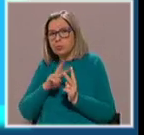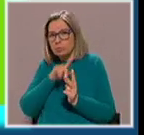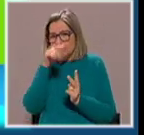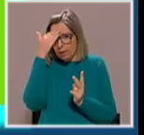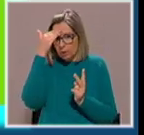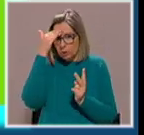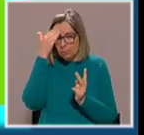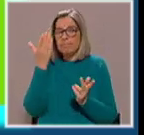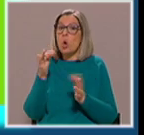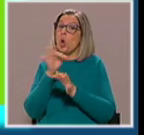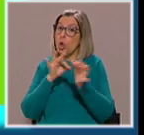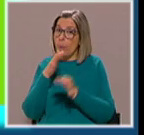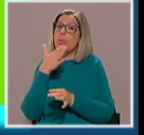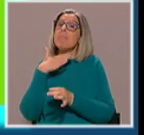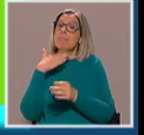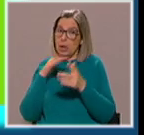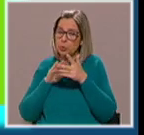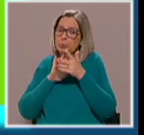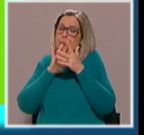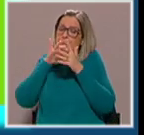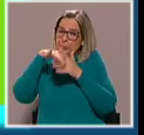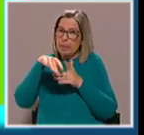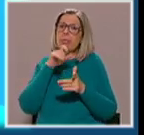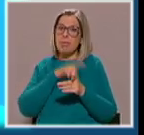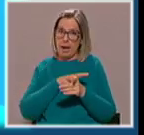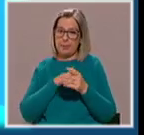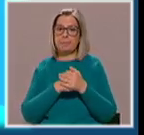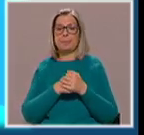vocês acham? Glóbulos brancos, isso mesmo, muito bem.